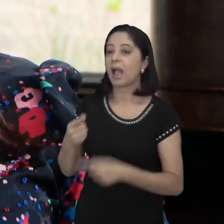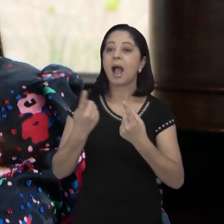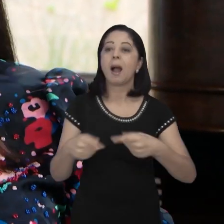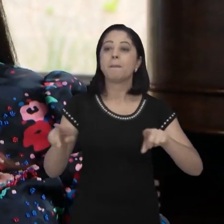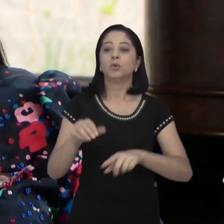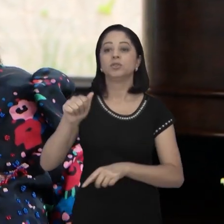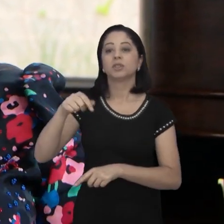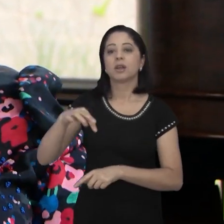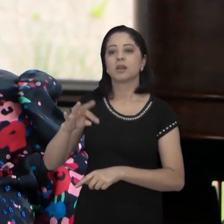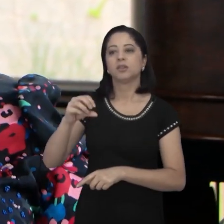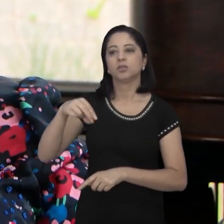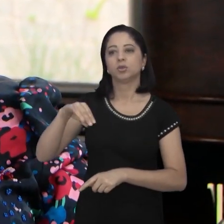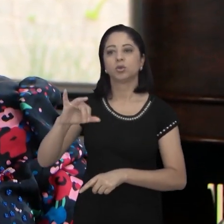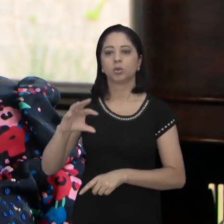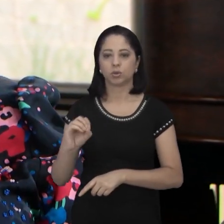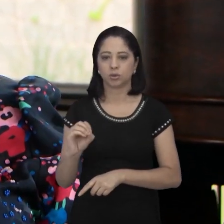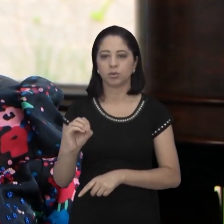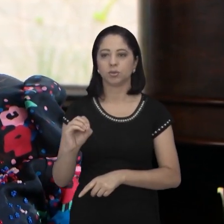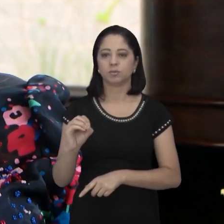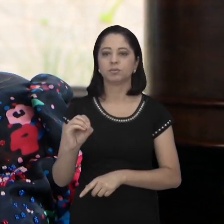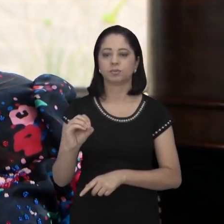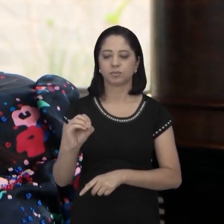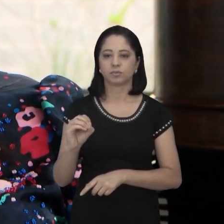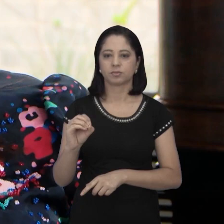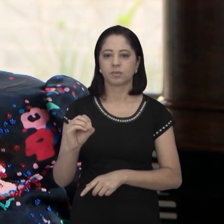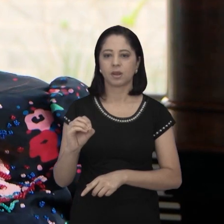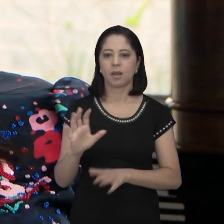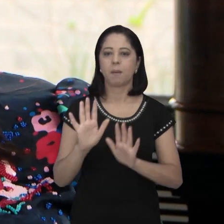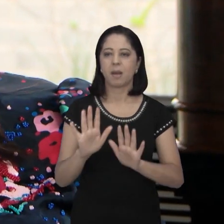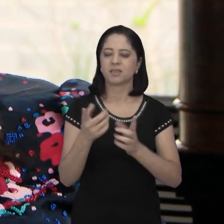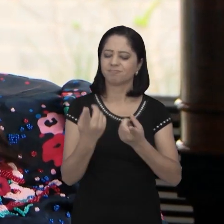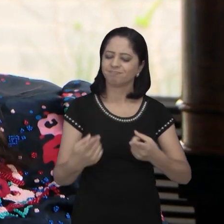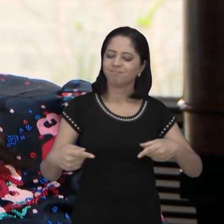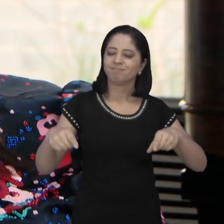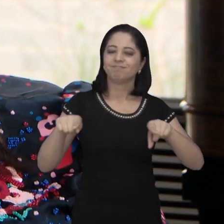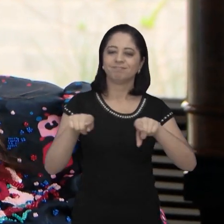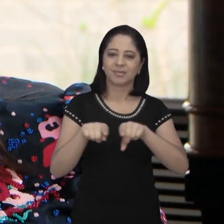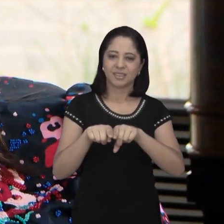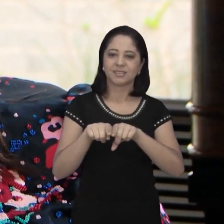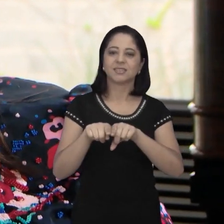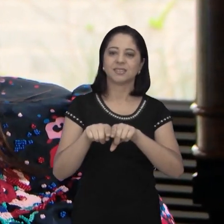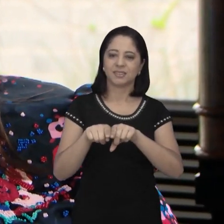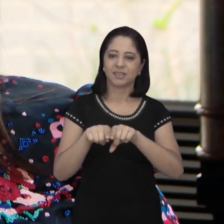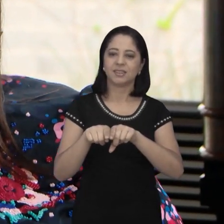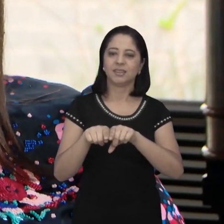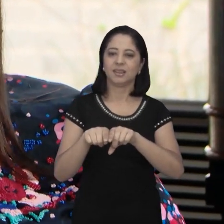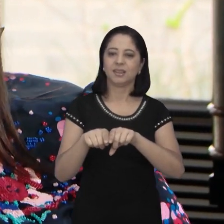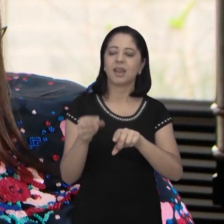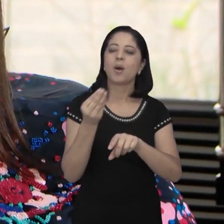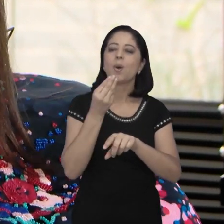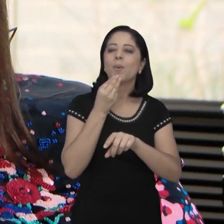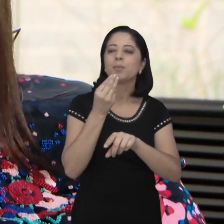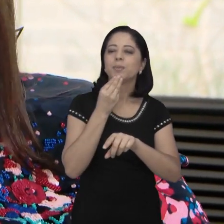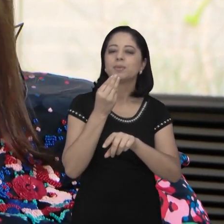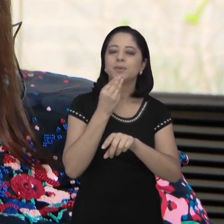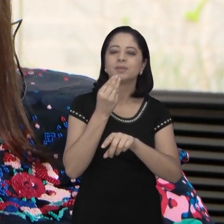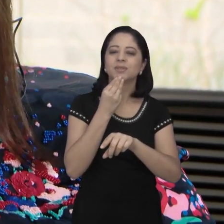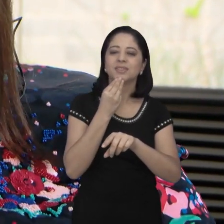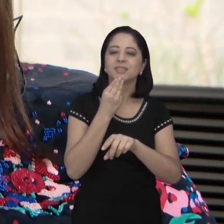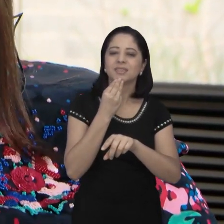um dos maiores violoncelistas do mundo e é brasileiro. Mas a parceria que temos nos dá